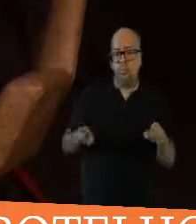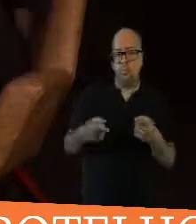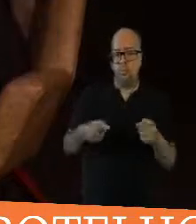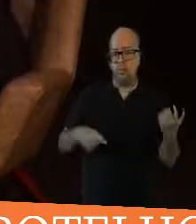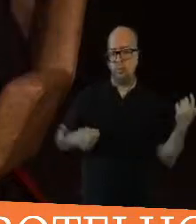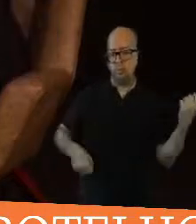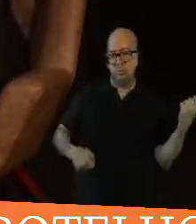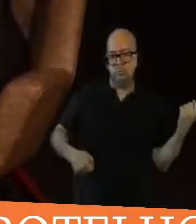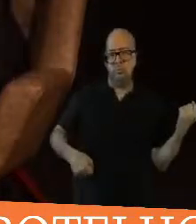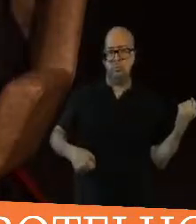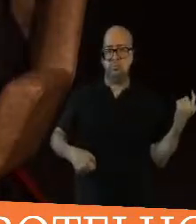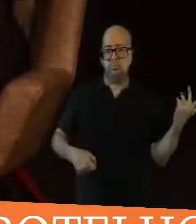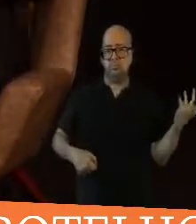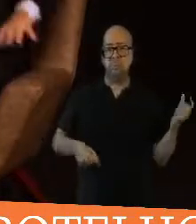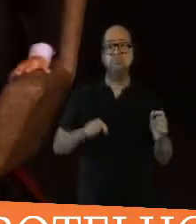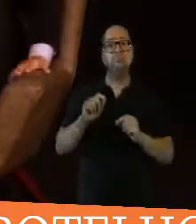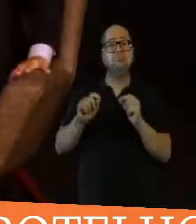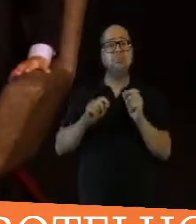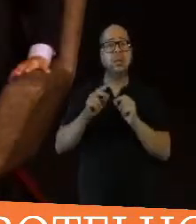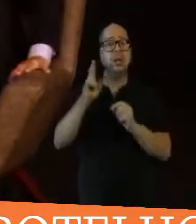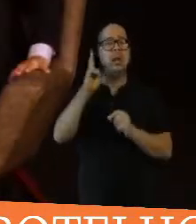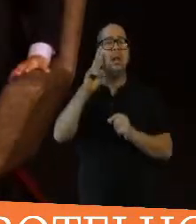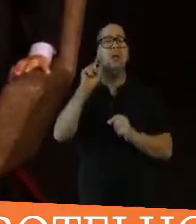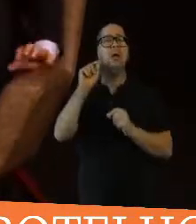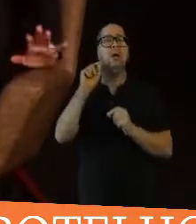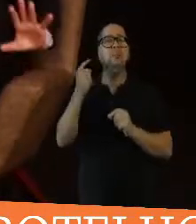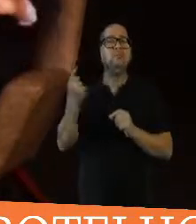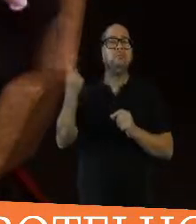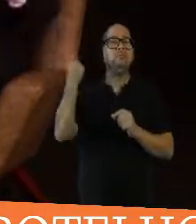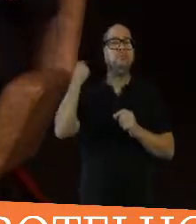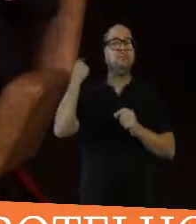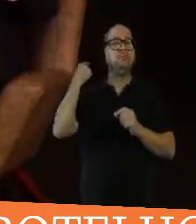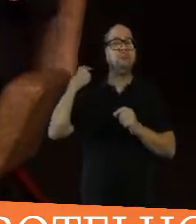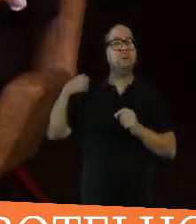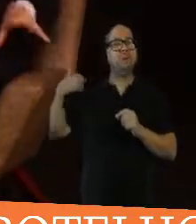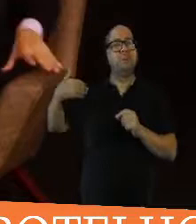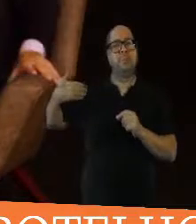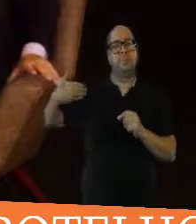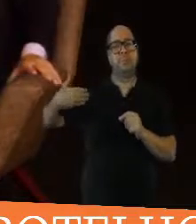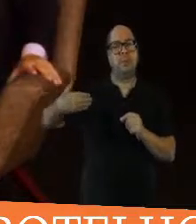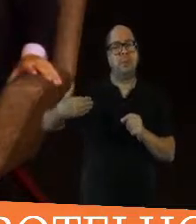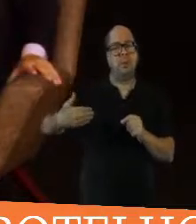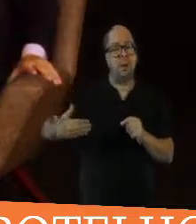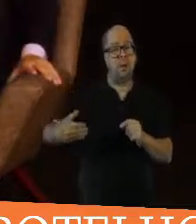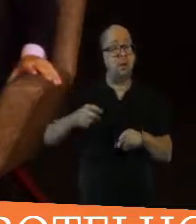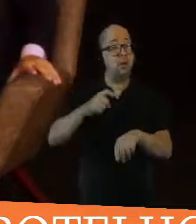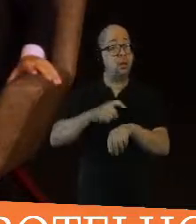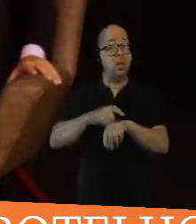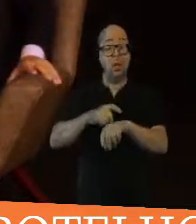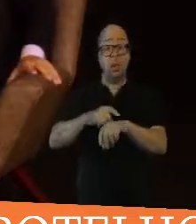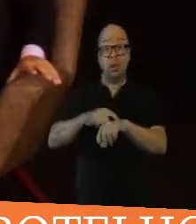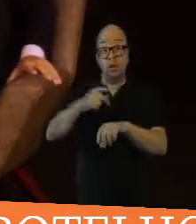é impossível não nos lembrarmos também assim, da infinidade de músicos muito bons que haviam na época, né?